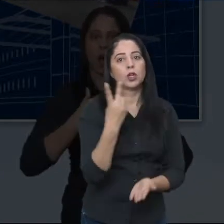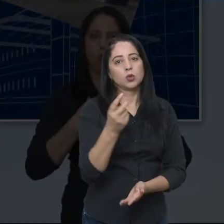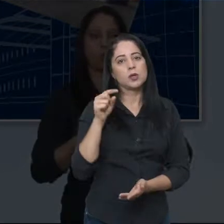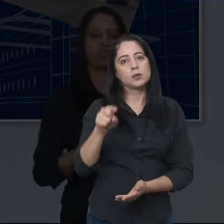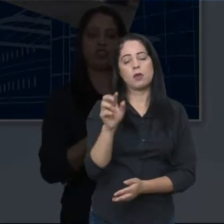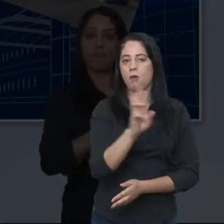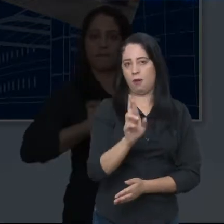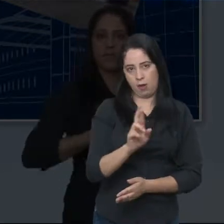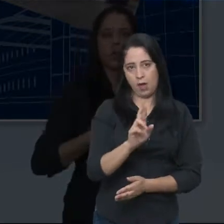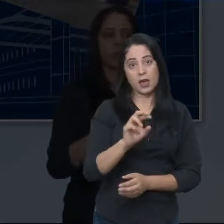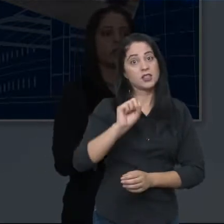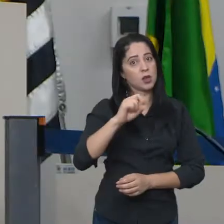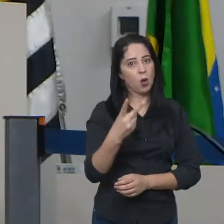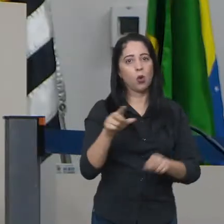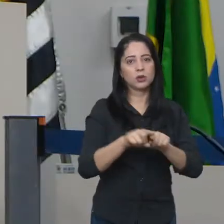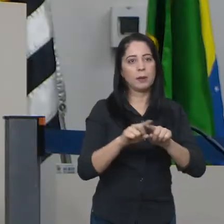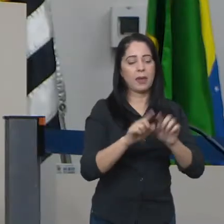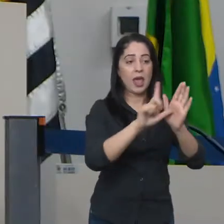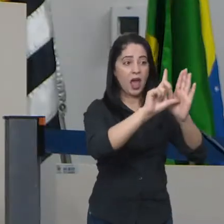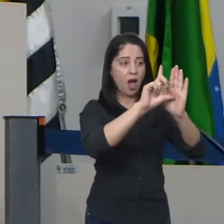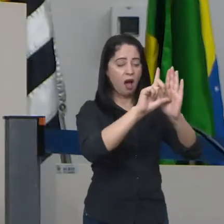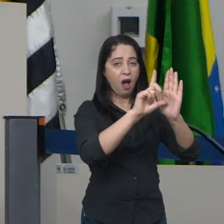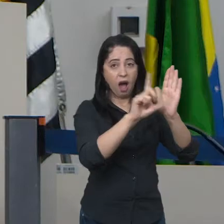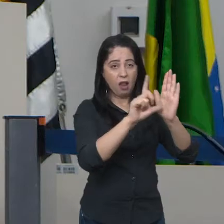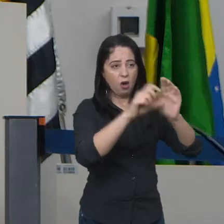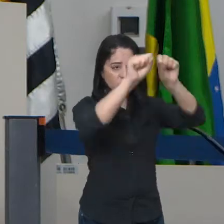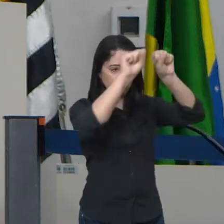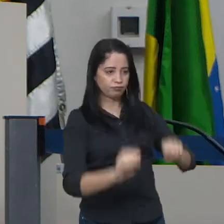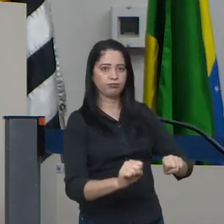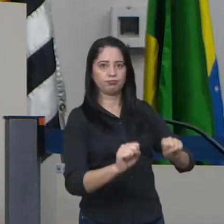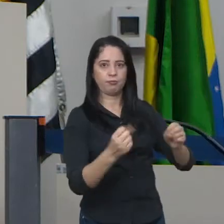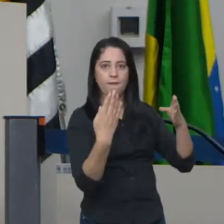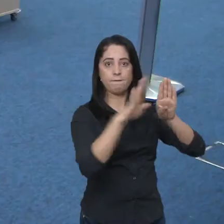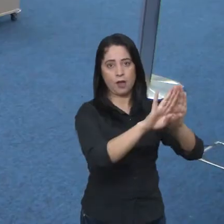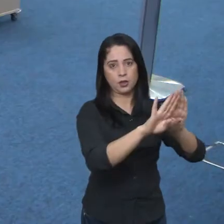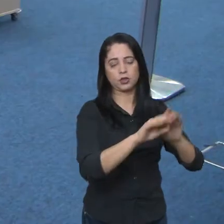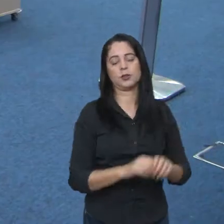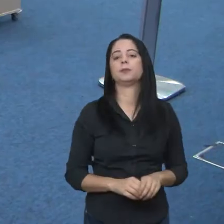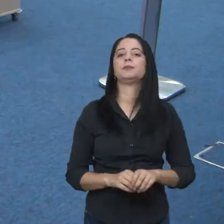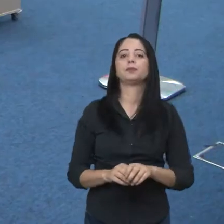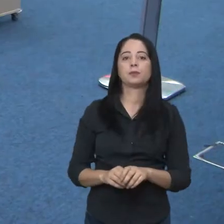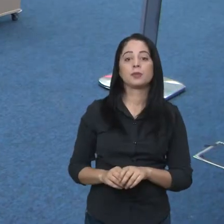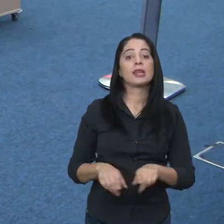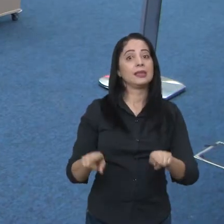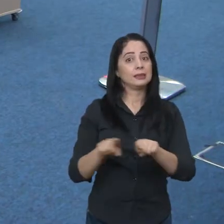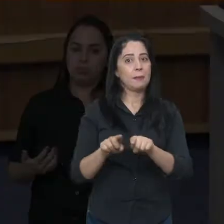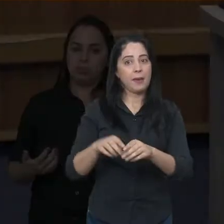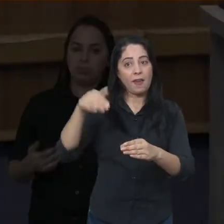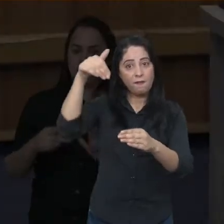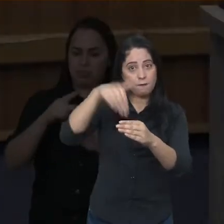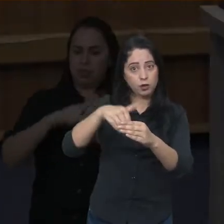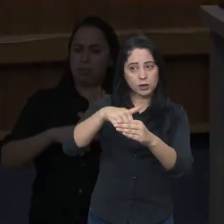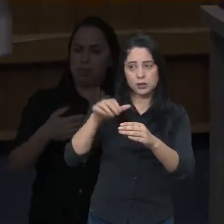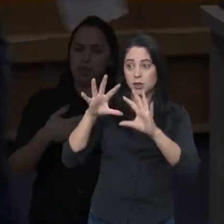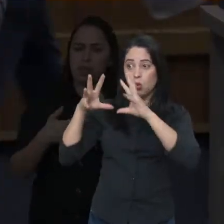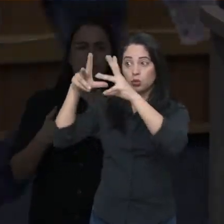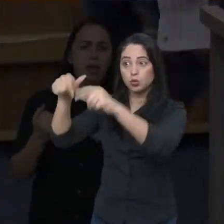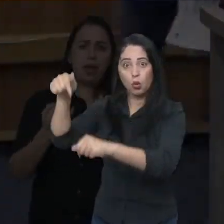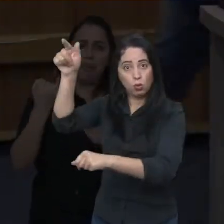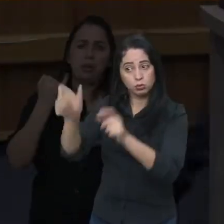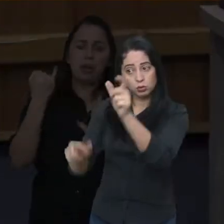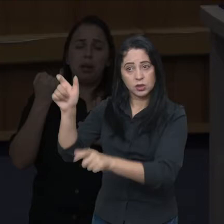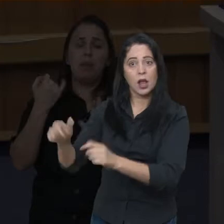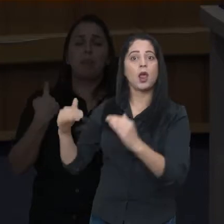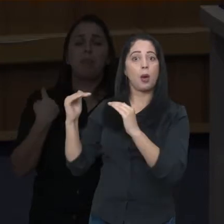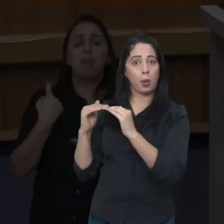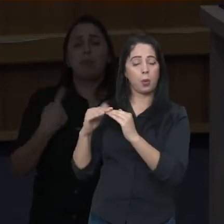em multa de até R$2.000 ou a suspensão temporária das atividades. Já em votação unânime, foi aprovado o projeto do